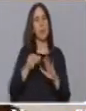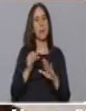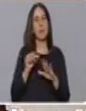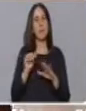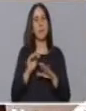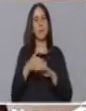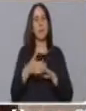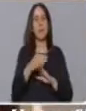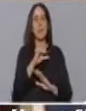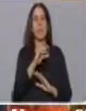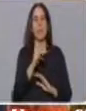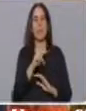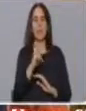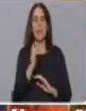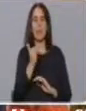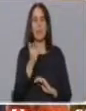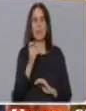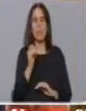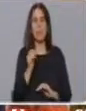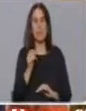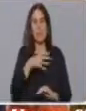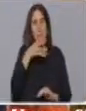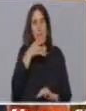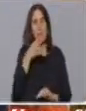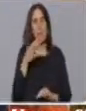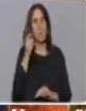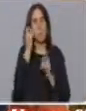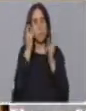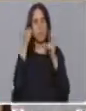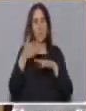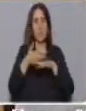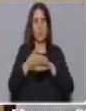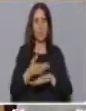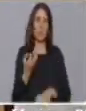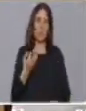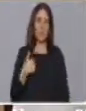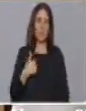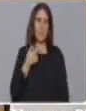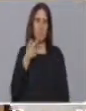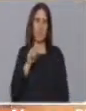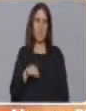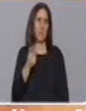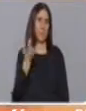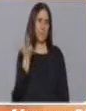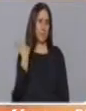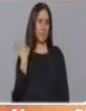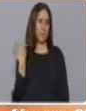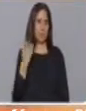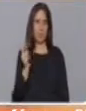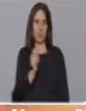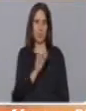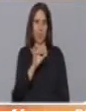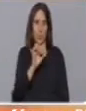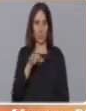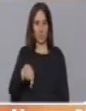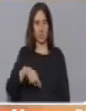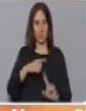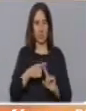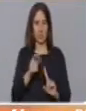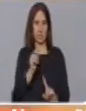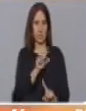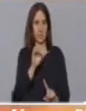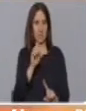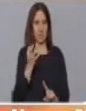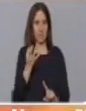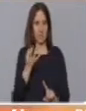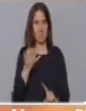mais para as praias. Não, espera, tens de pegar as tuas Caraíbas. Tive embarcada, sim, outra vez. Já o ano passado tive 8 meses e este ano fui 6 meses